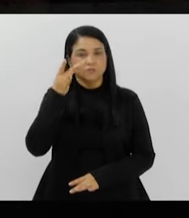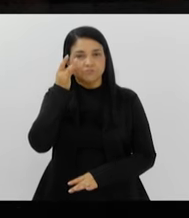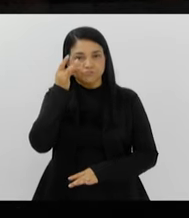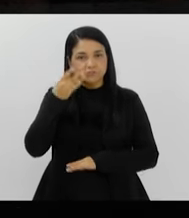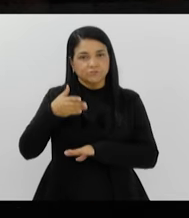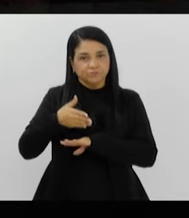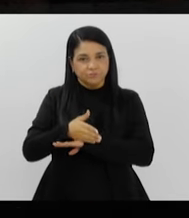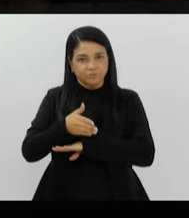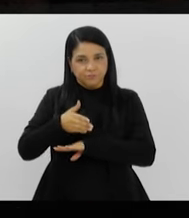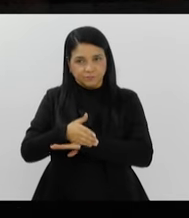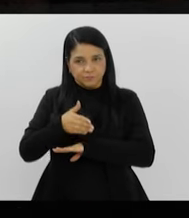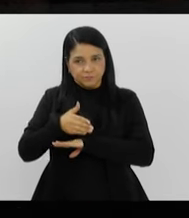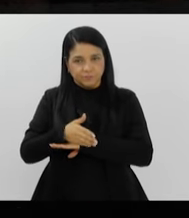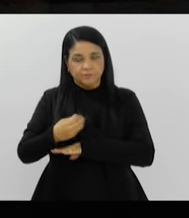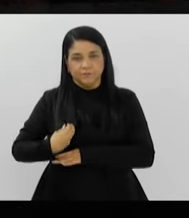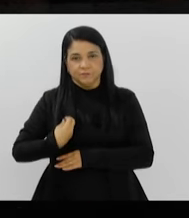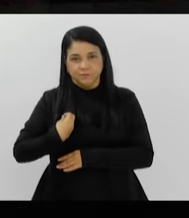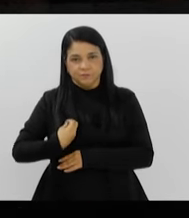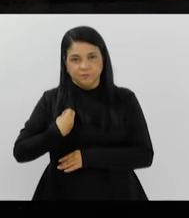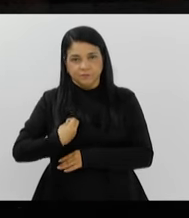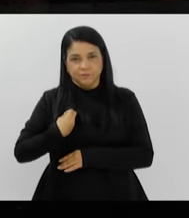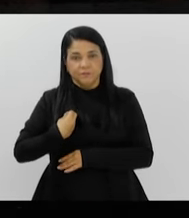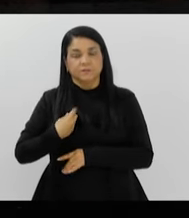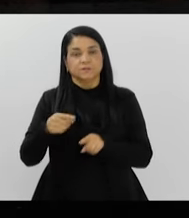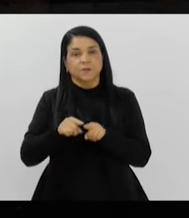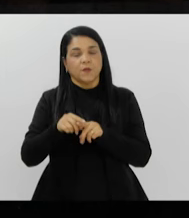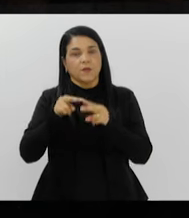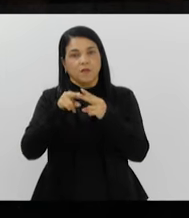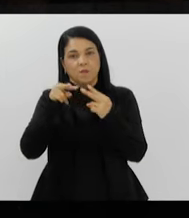forma presencial e remota.